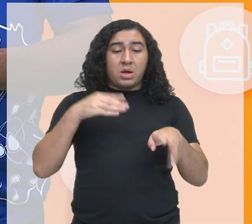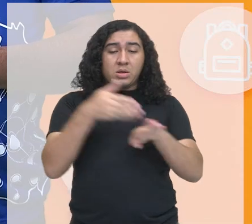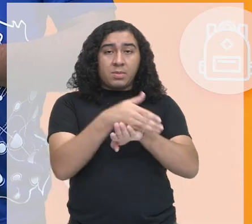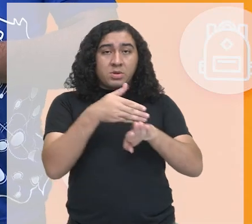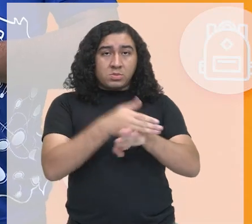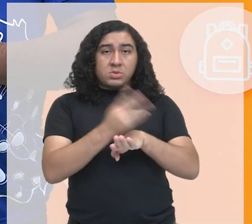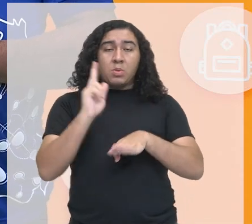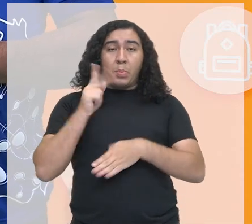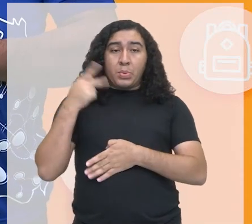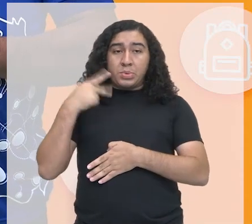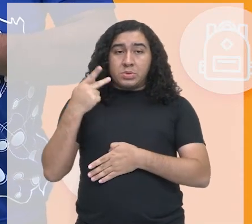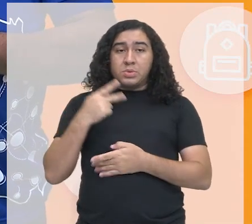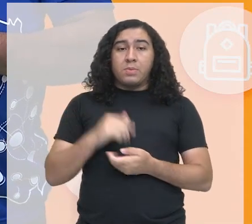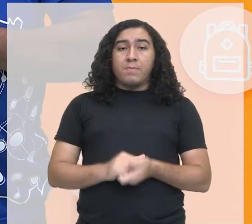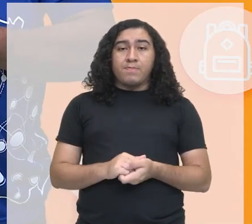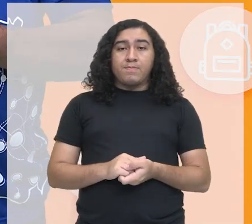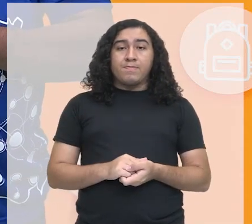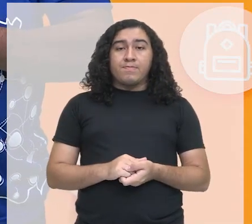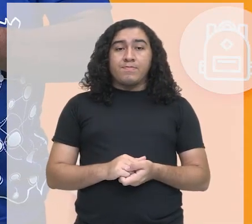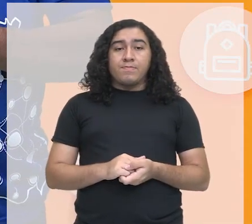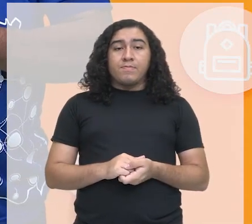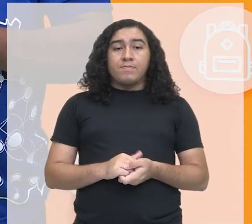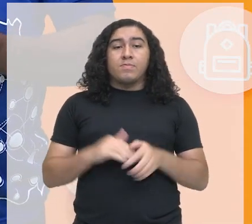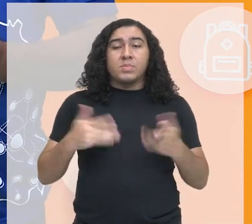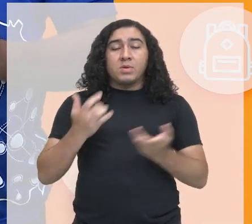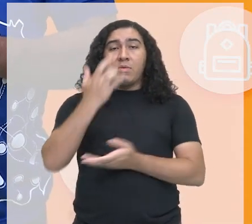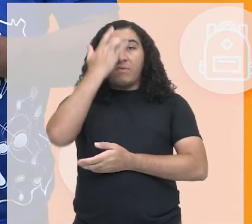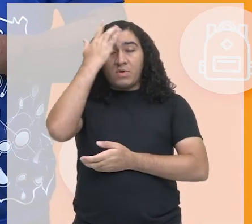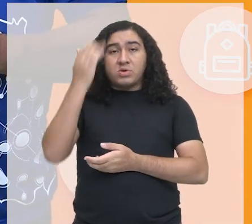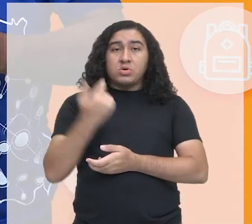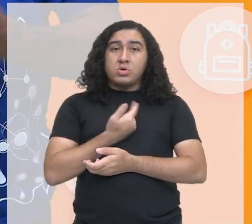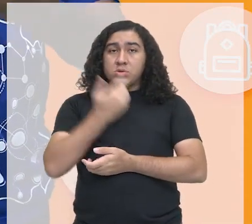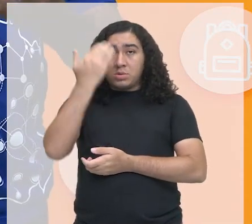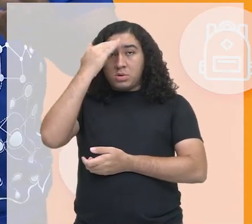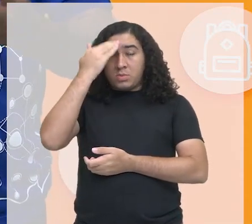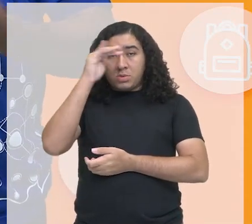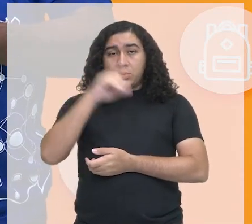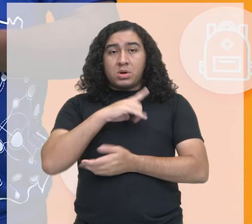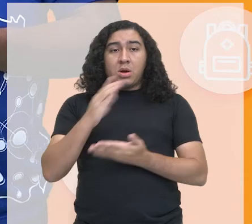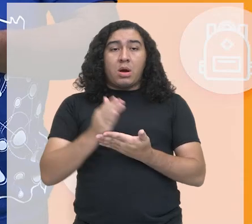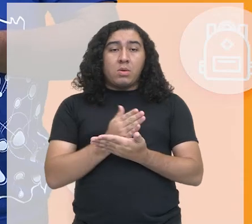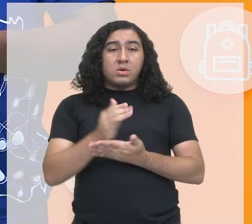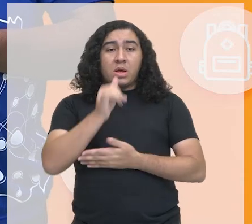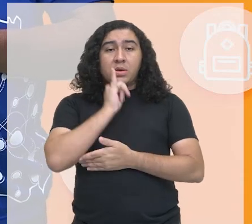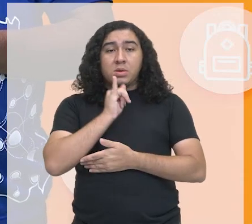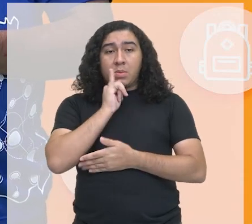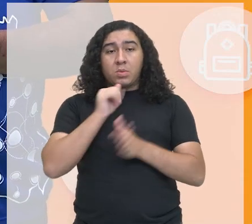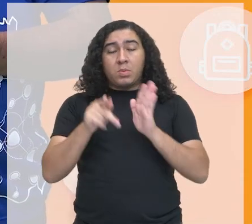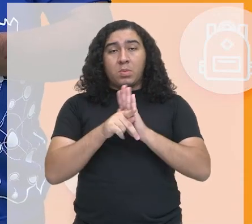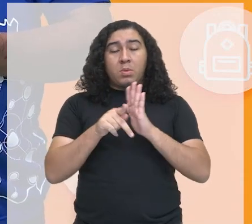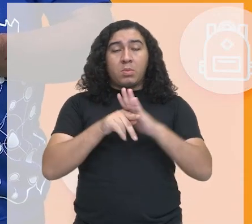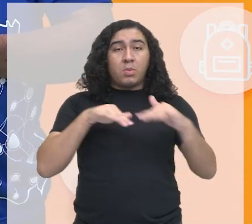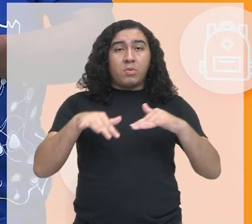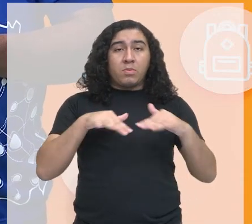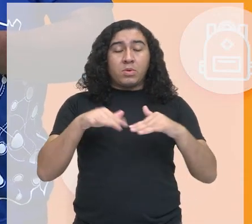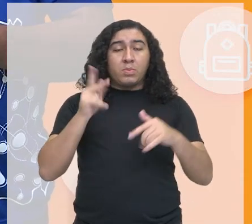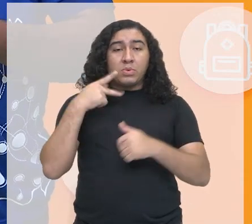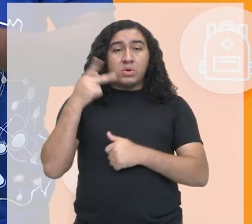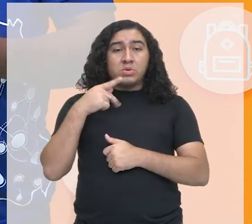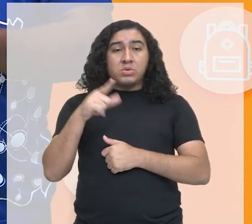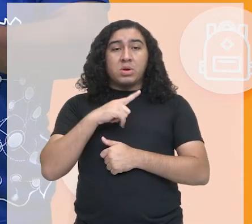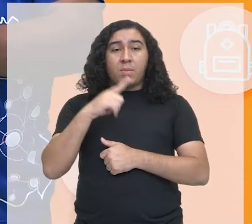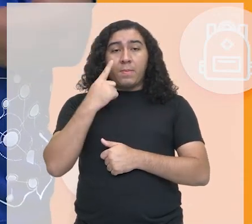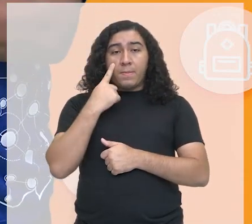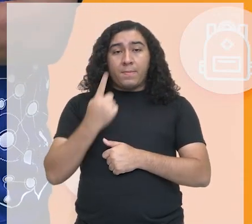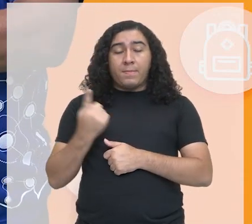político. Vamos ver aqui, para facilitar um pouco a nossa compreensão, alguns exemplos de engajamento político. Então, nós